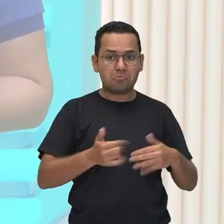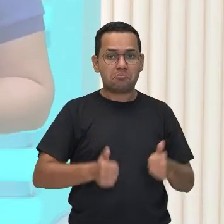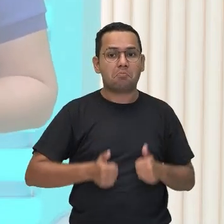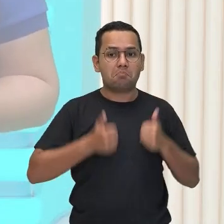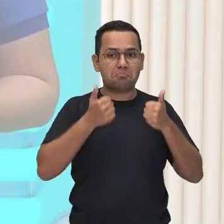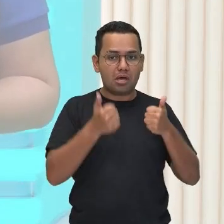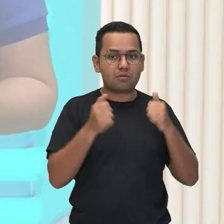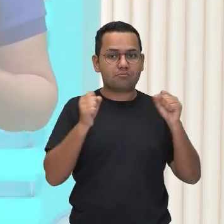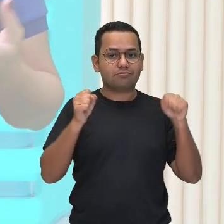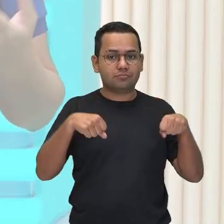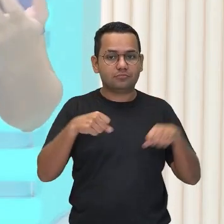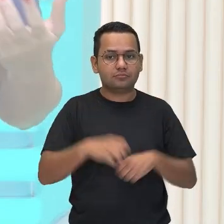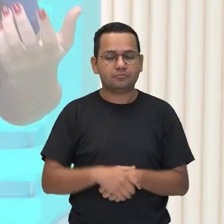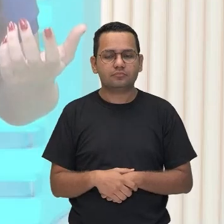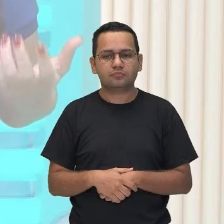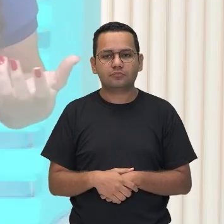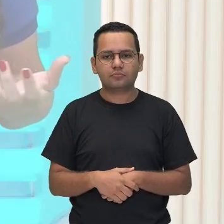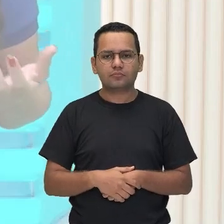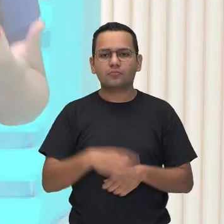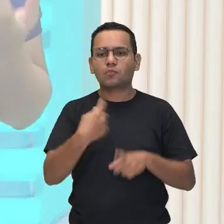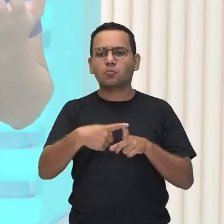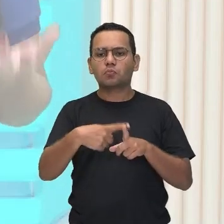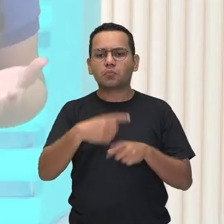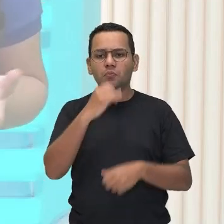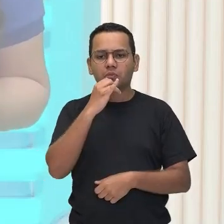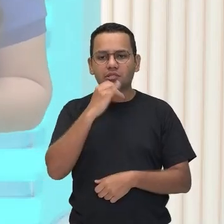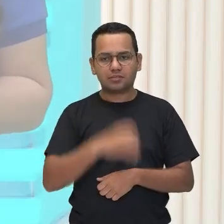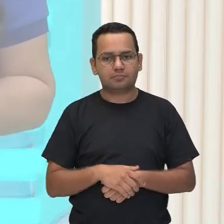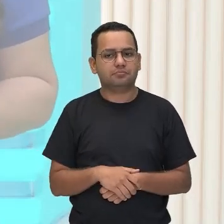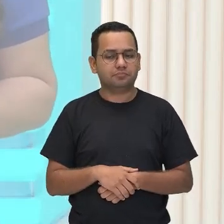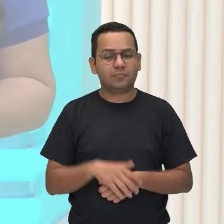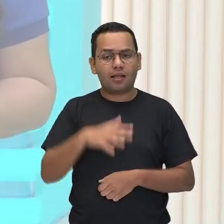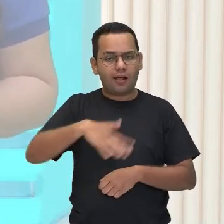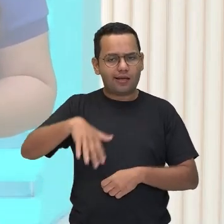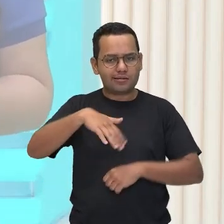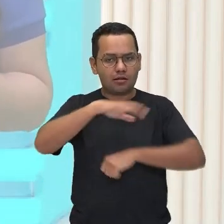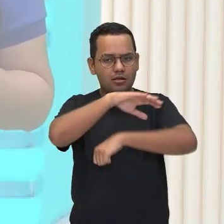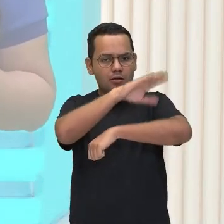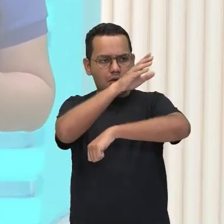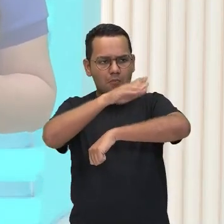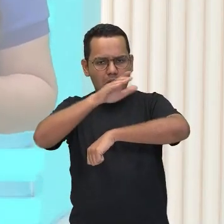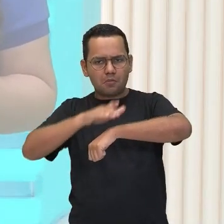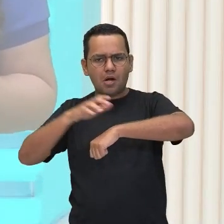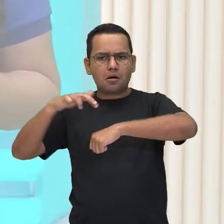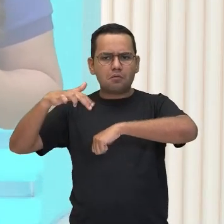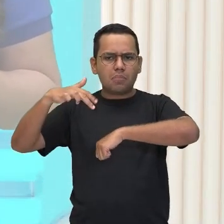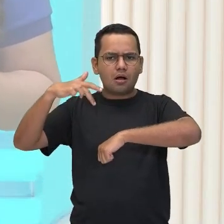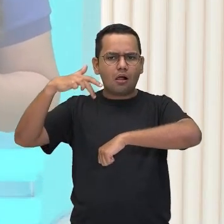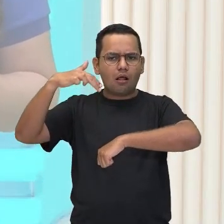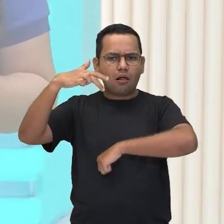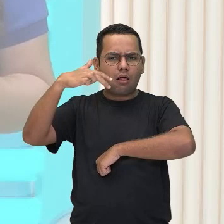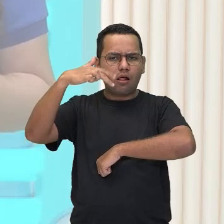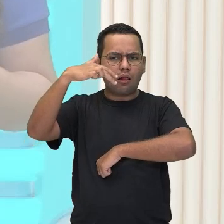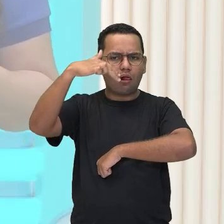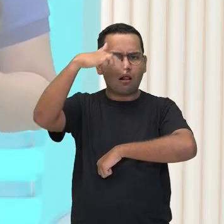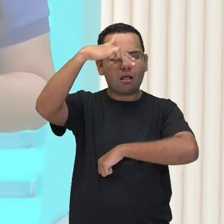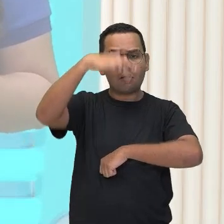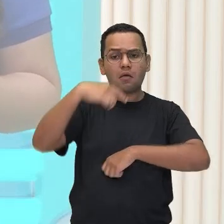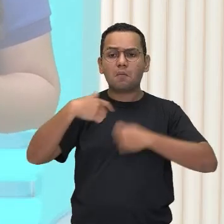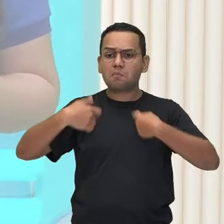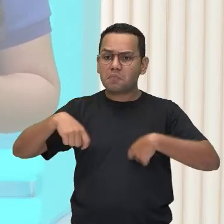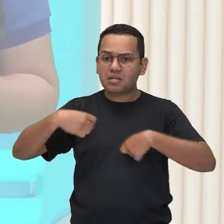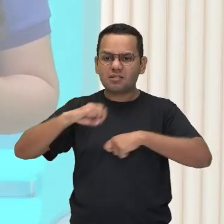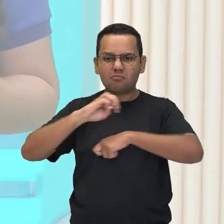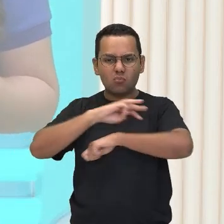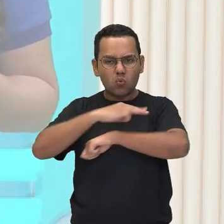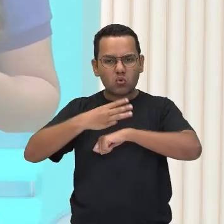exemplo vai utilizar de uma atividade dessa como montanismo né onde demanda ali bastante eh resistência muscular